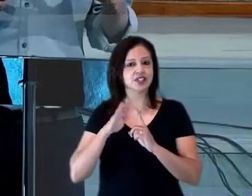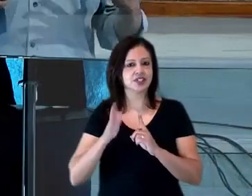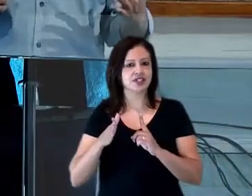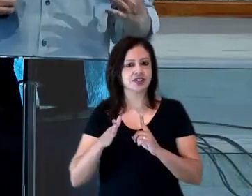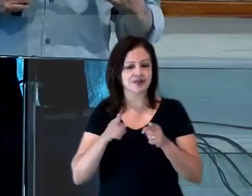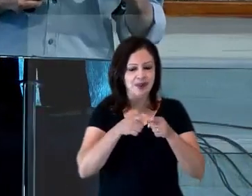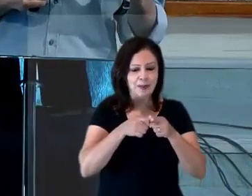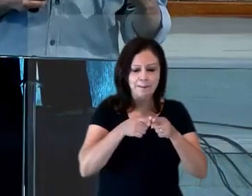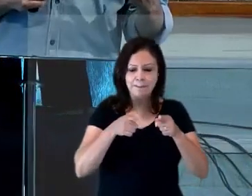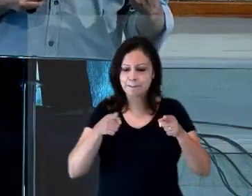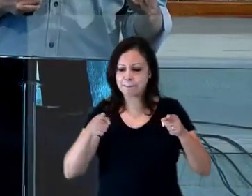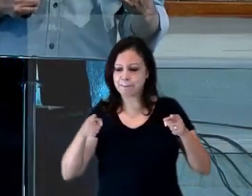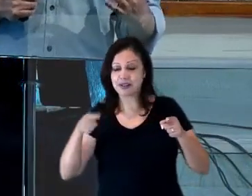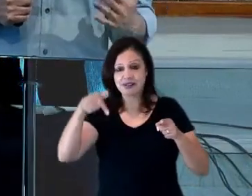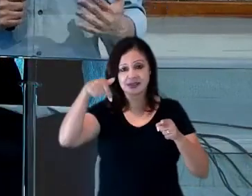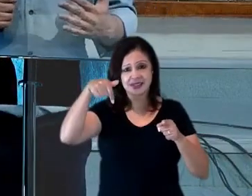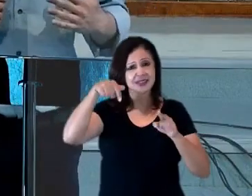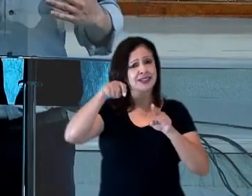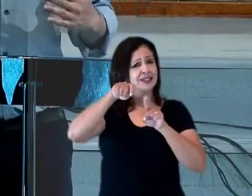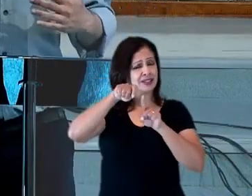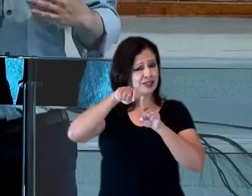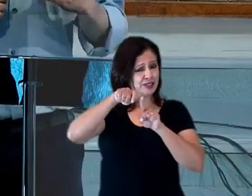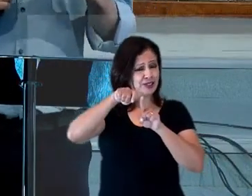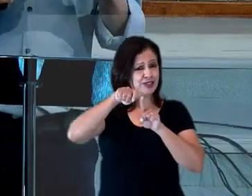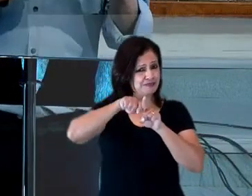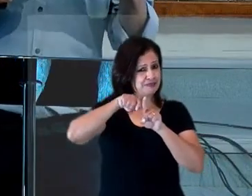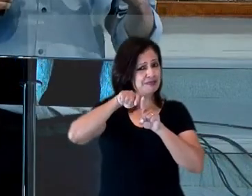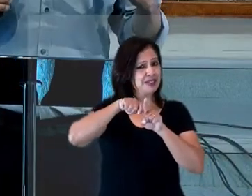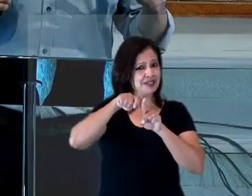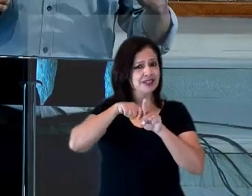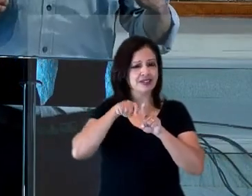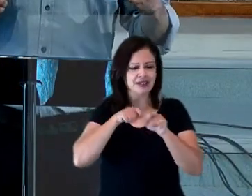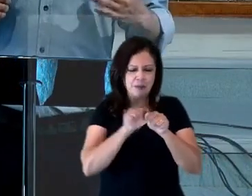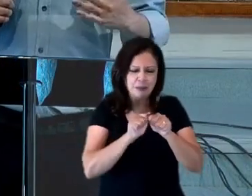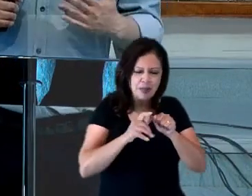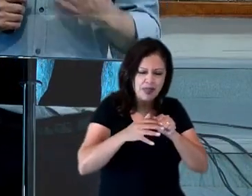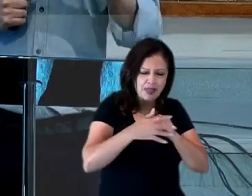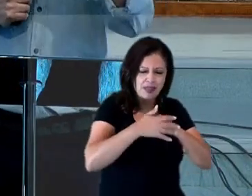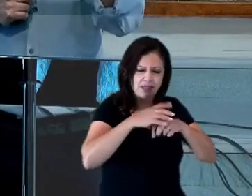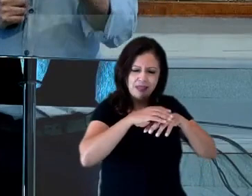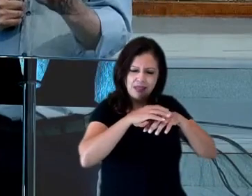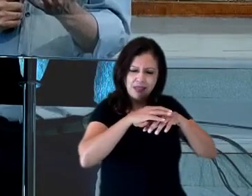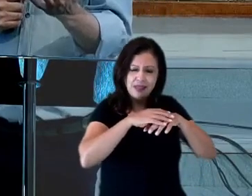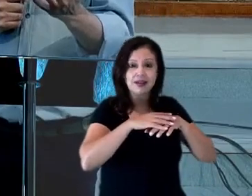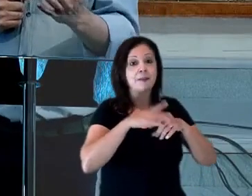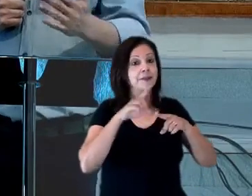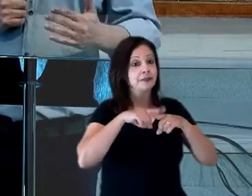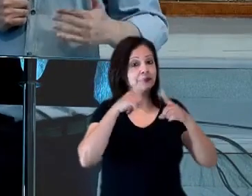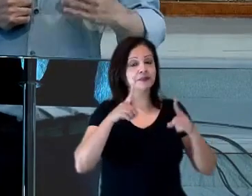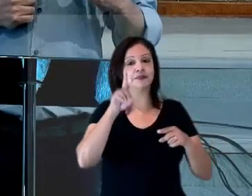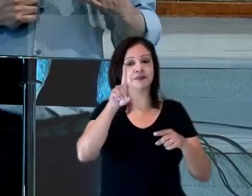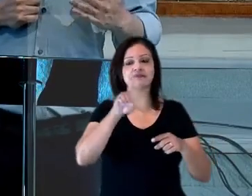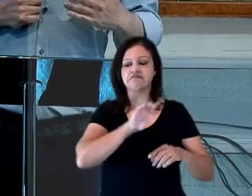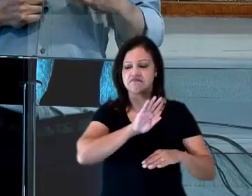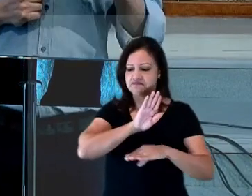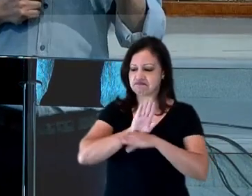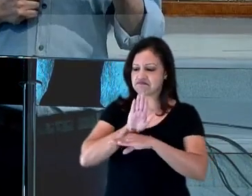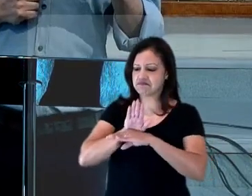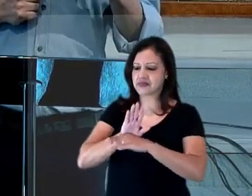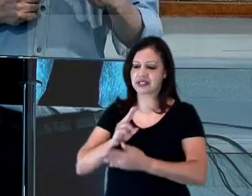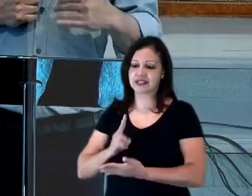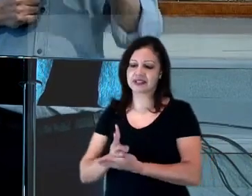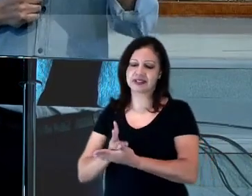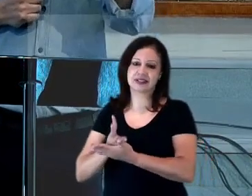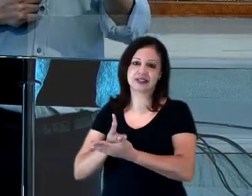nesses 6, 7 meses de pandemia, foi feito pelo Senhor através da sua vida. E é através,